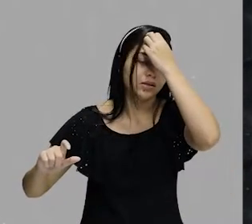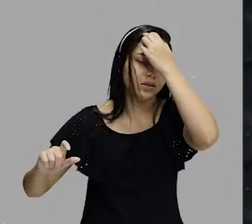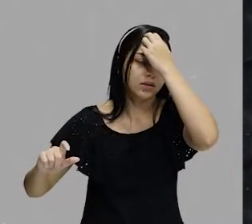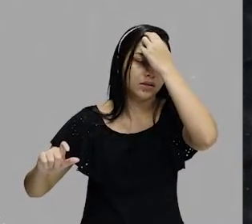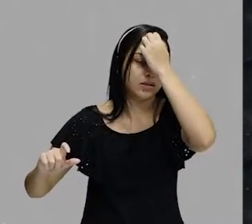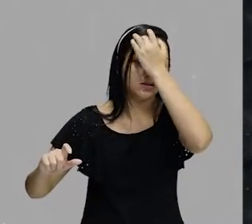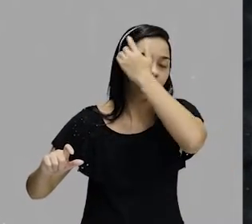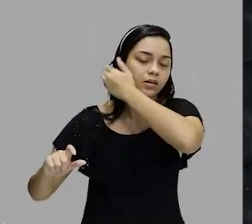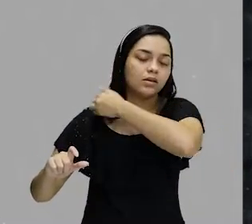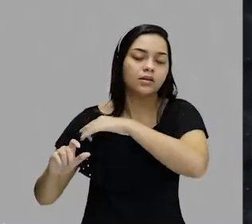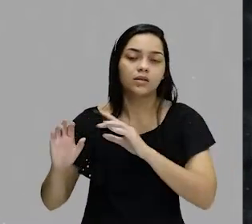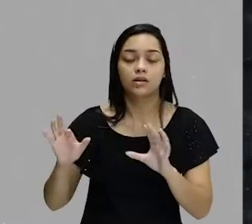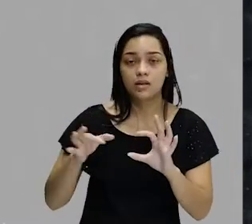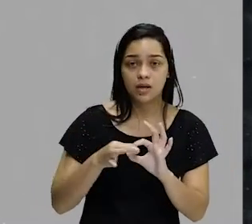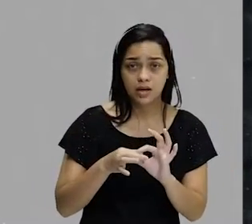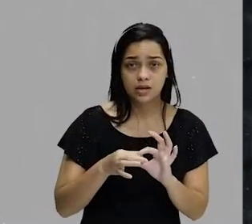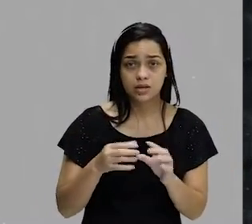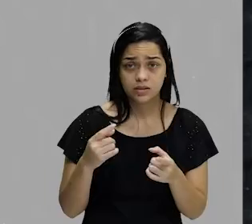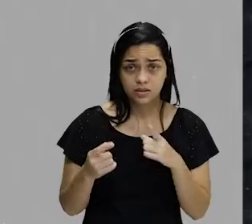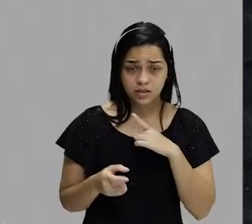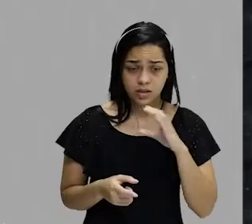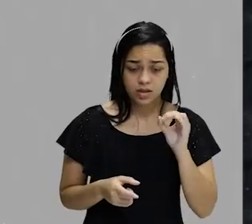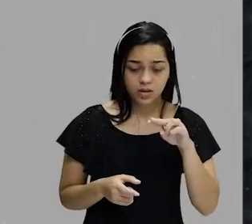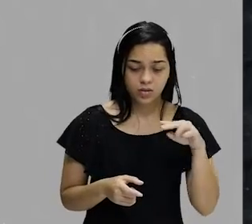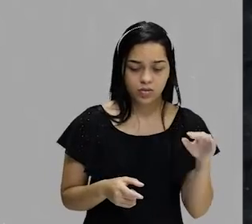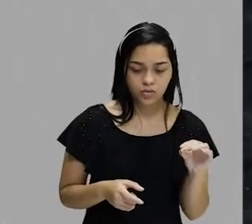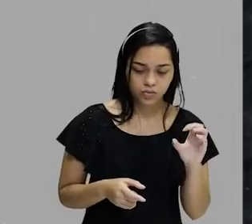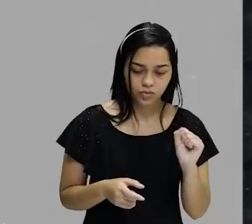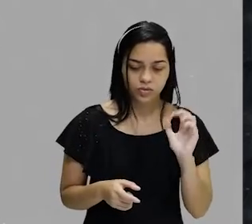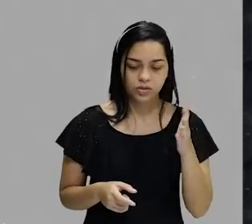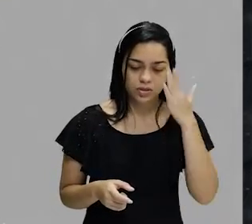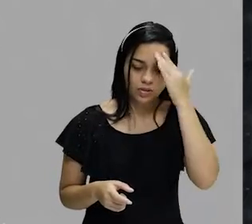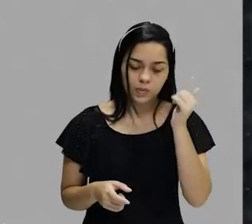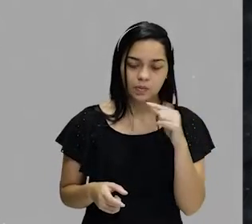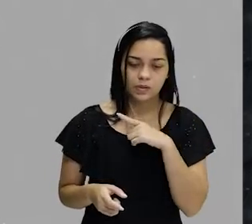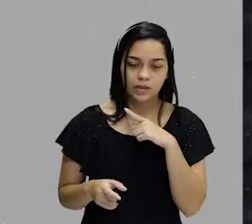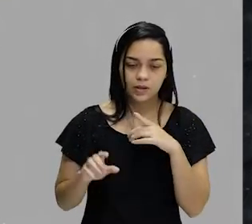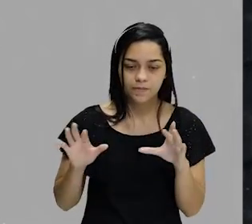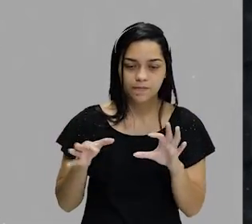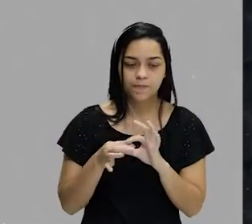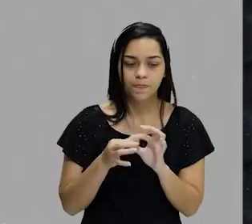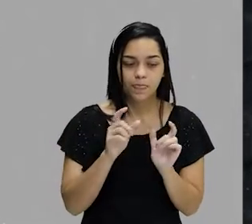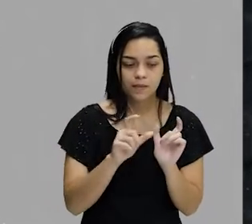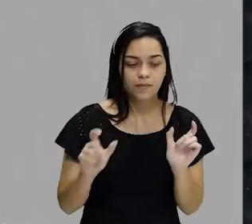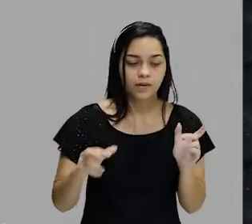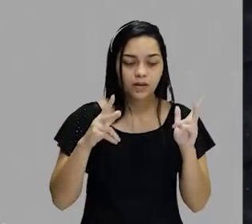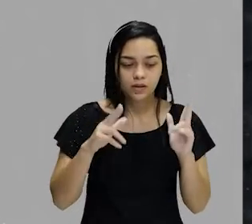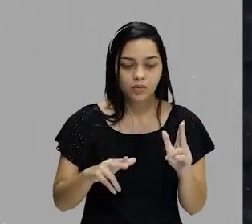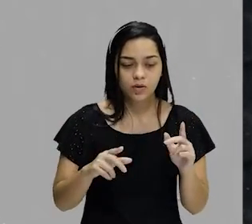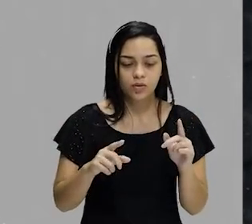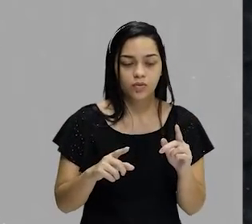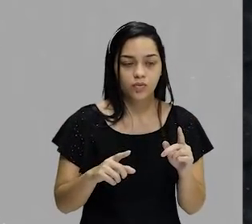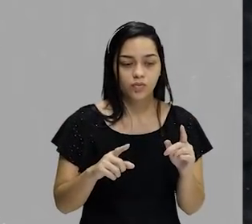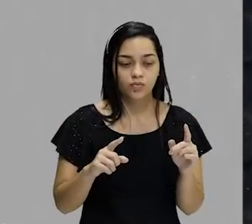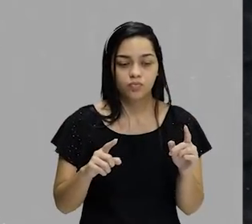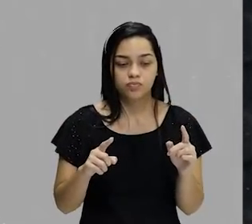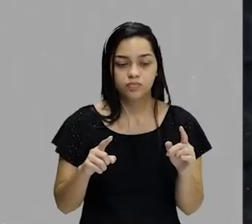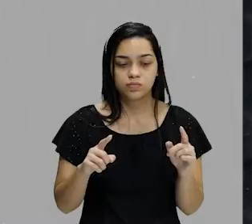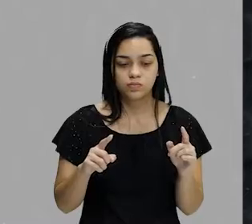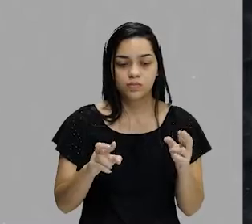orações ligadas por conjunções. Nós já sabemos que conjunção liga palavras de mesma função sintática